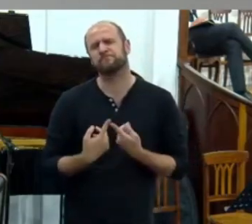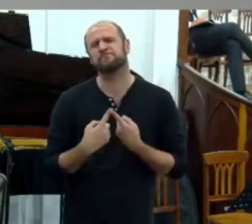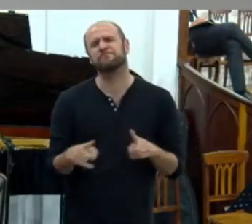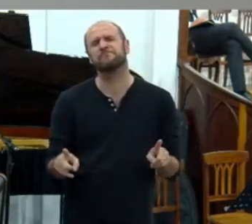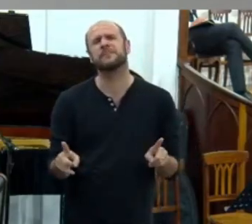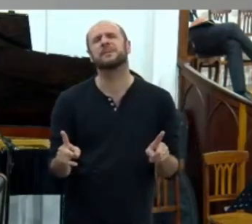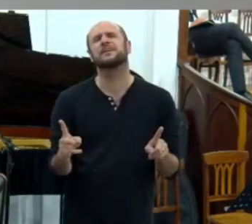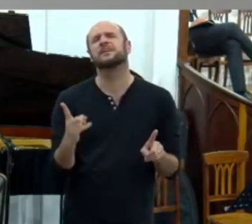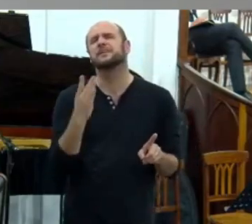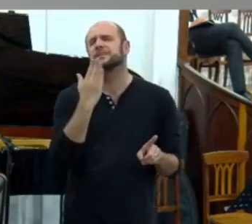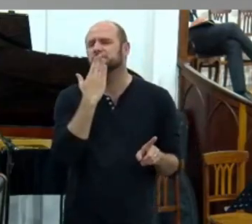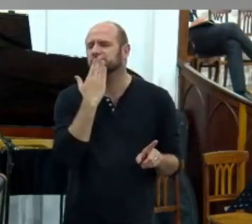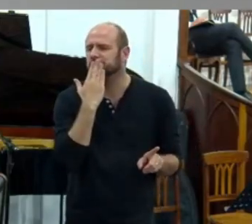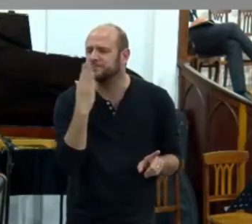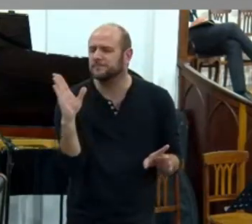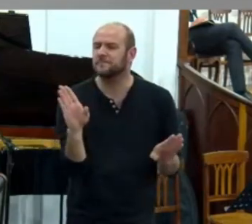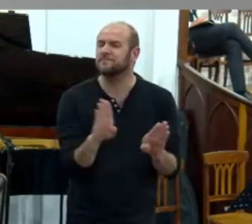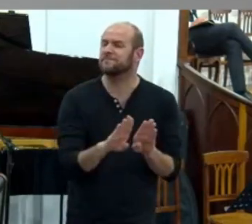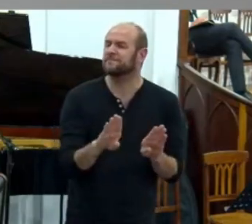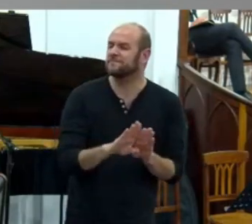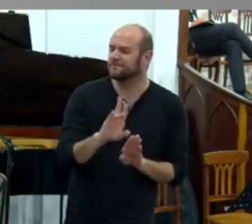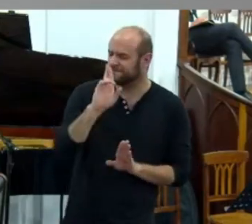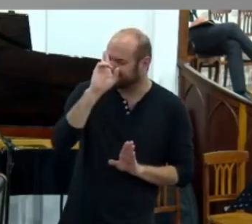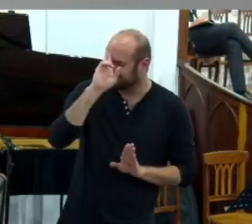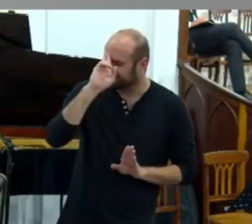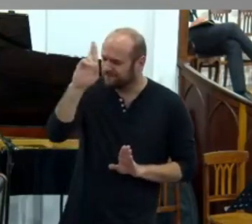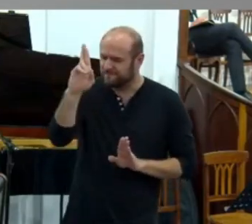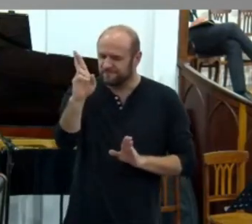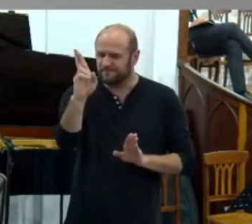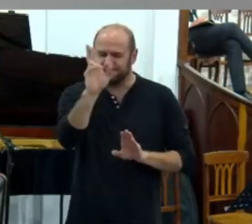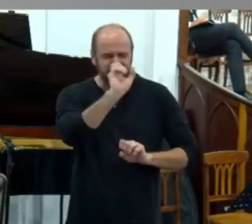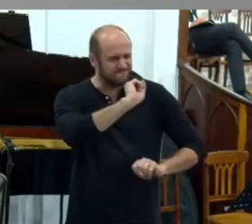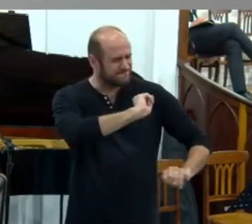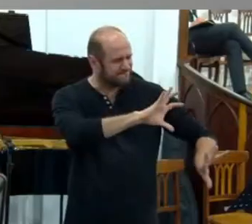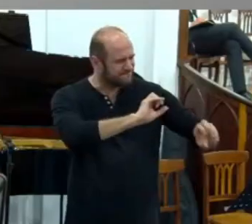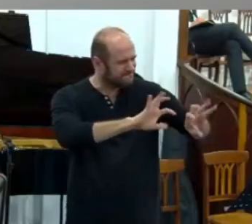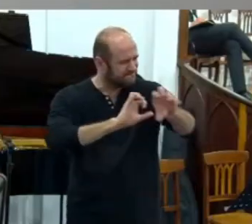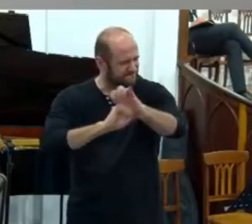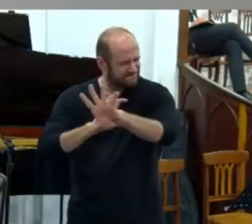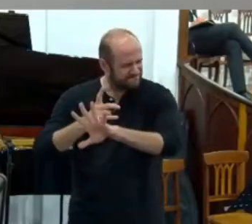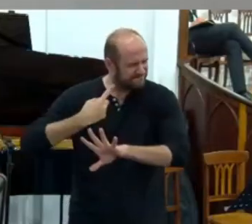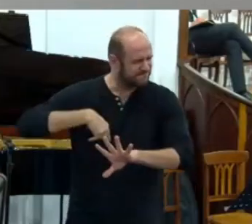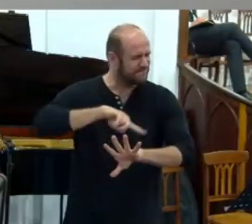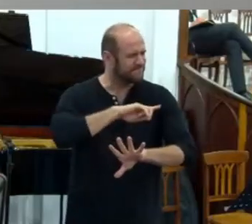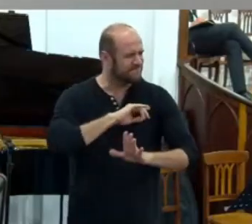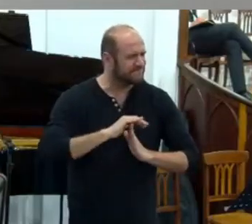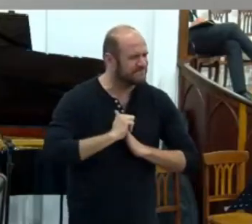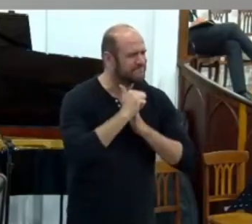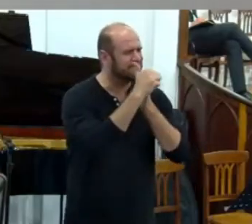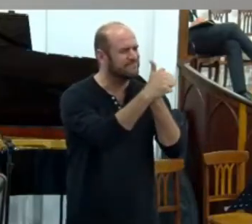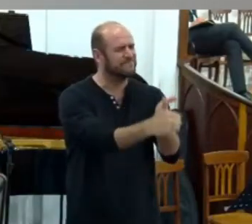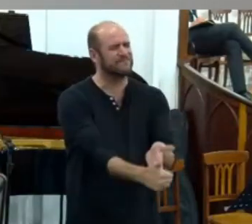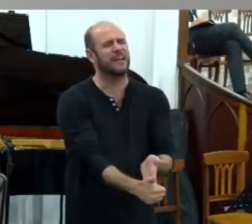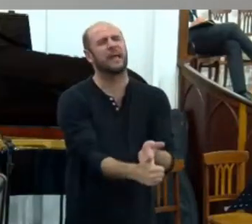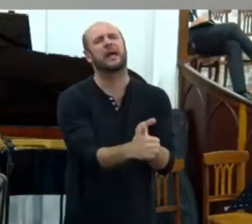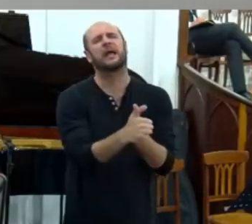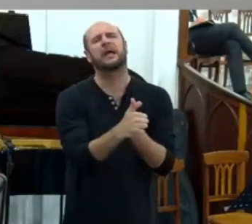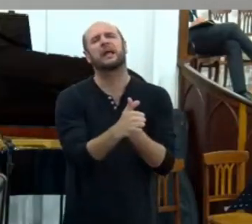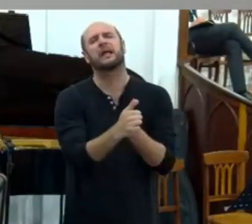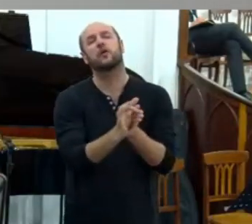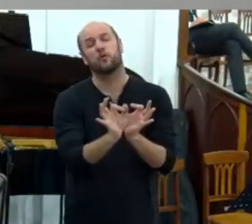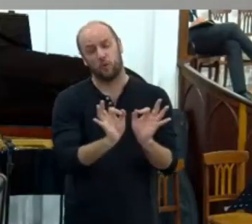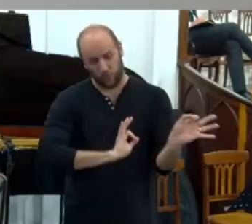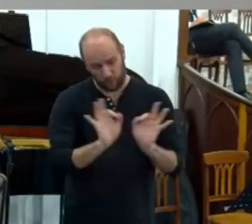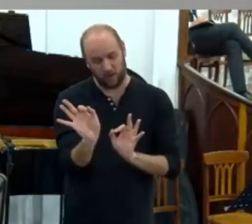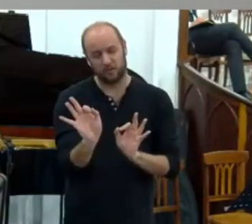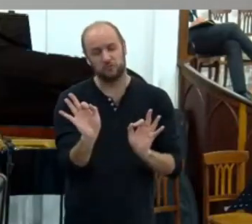mesmo tempo, te pedimos que o Senhor nos instrua, nos oriente, nos admoeste,